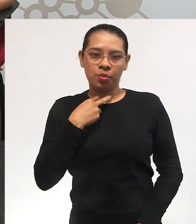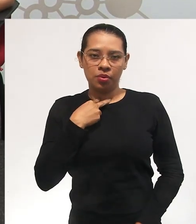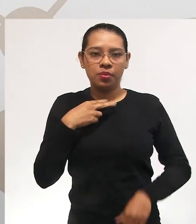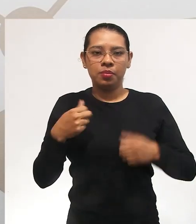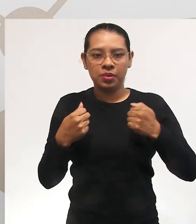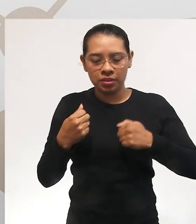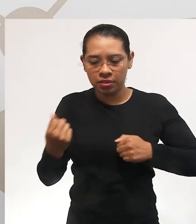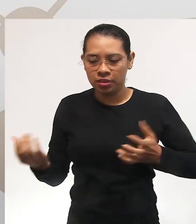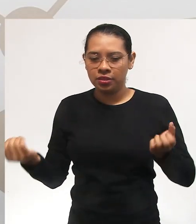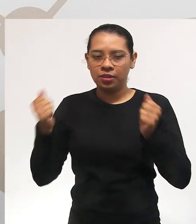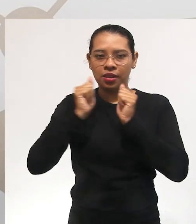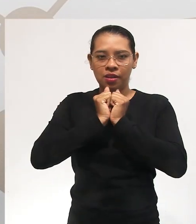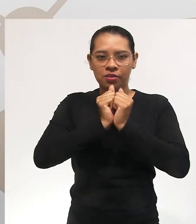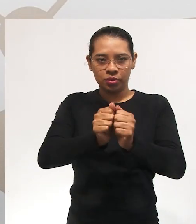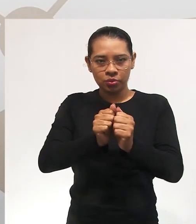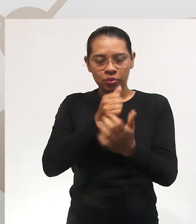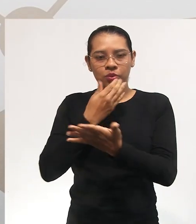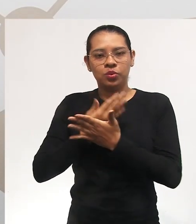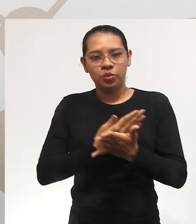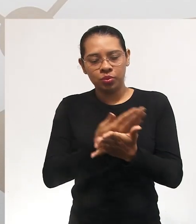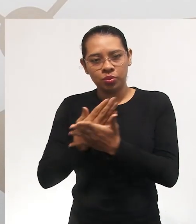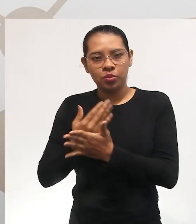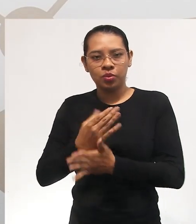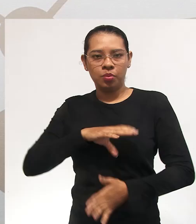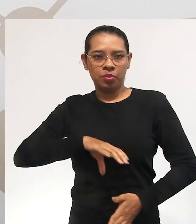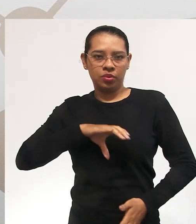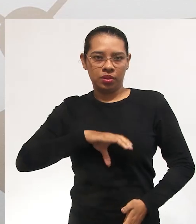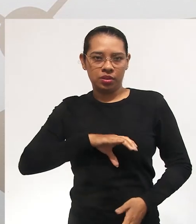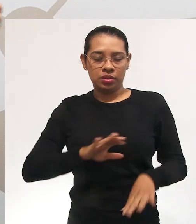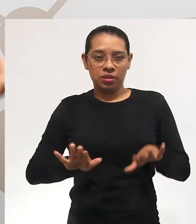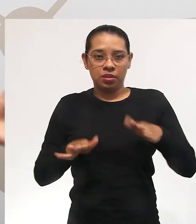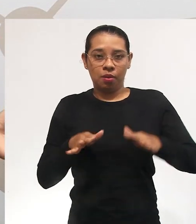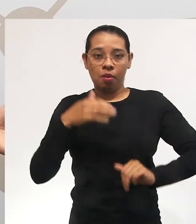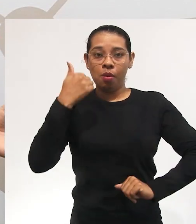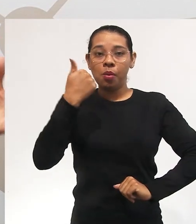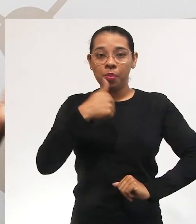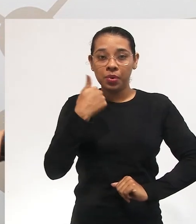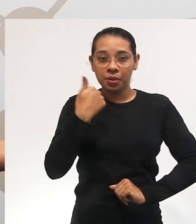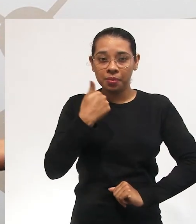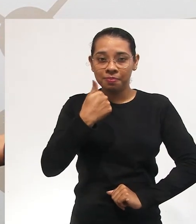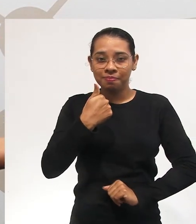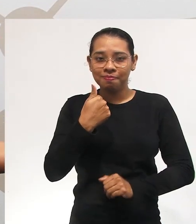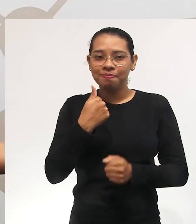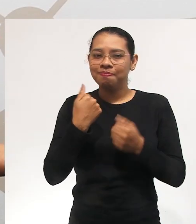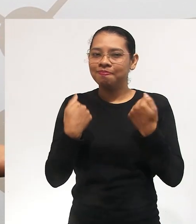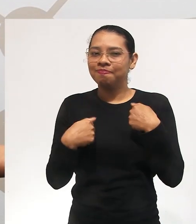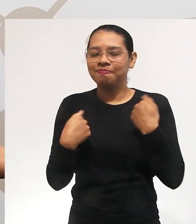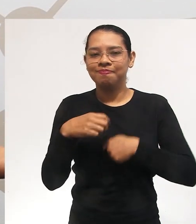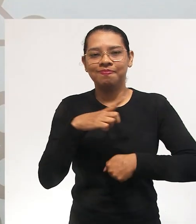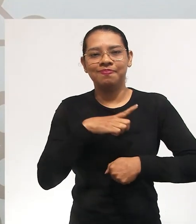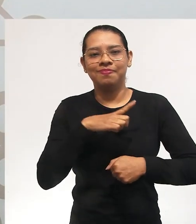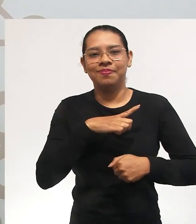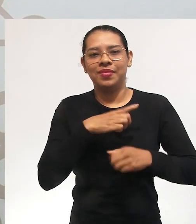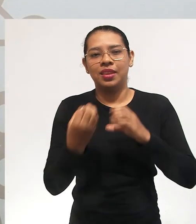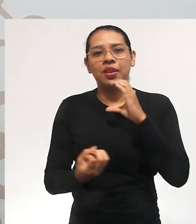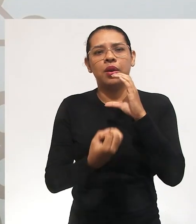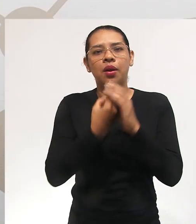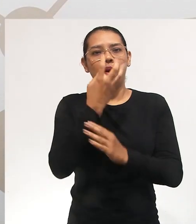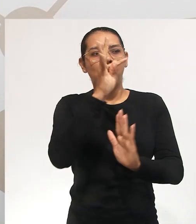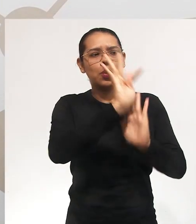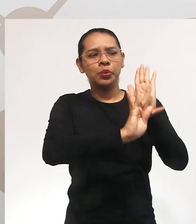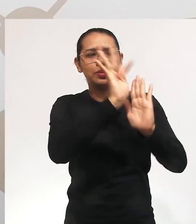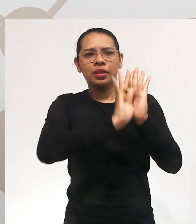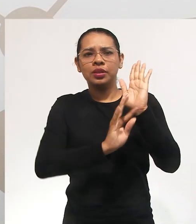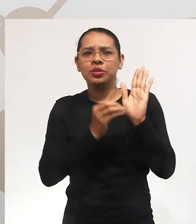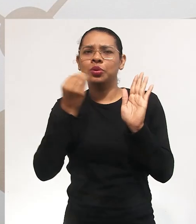questão, para tirar 1000 na redação, o que é que eu preciso? Primeiro você precisa ter informação, não se produz texto no vazio, né? Como é que eu vou